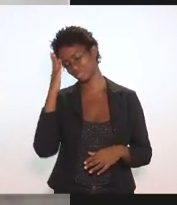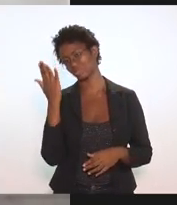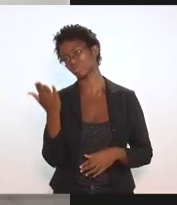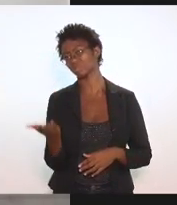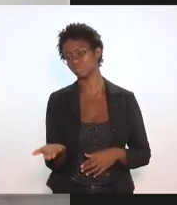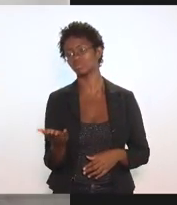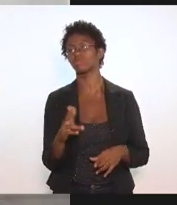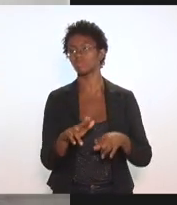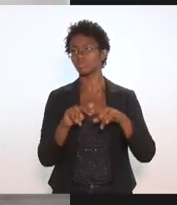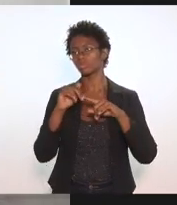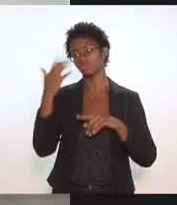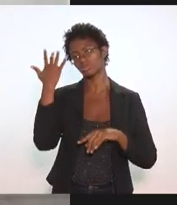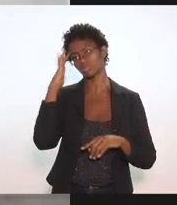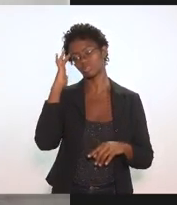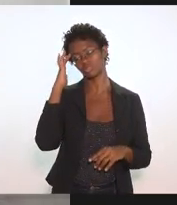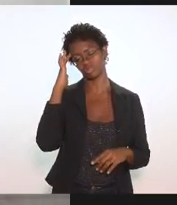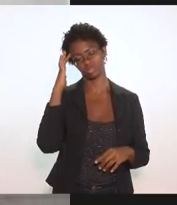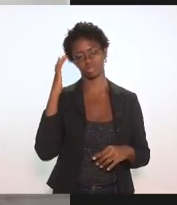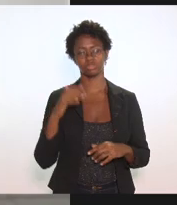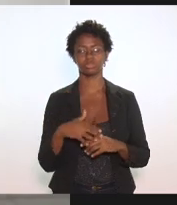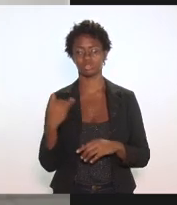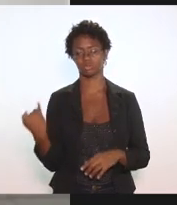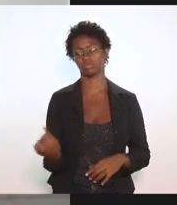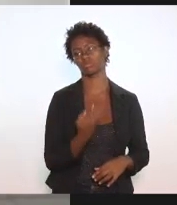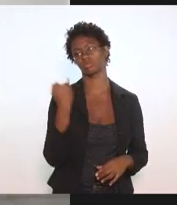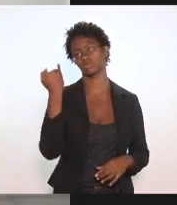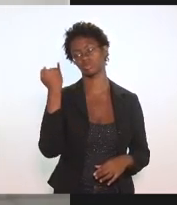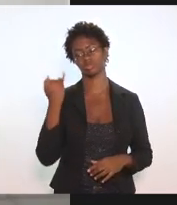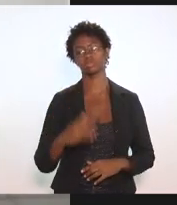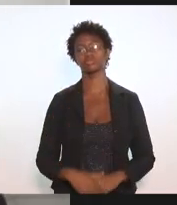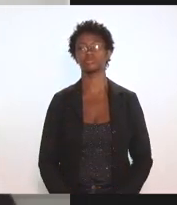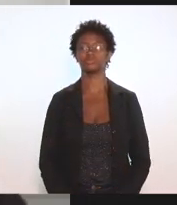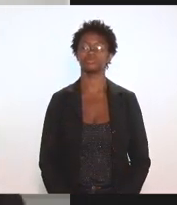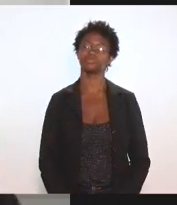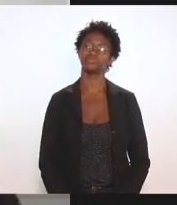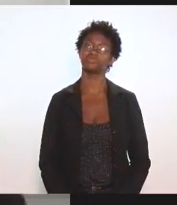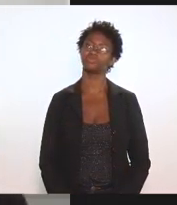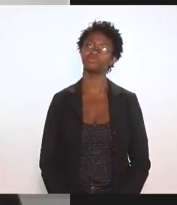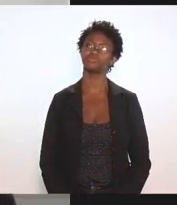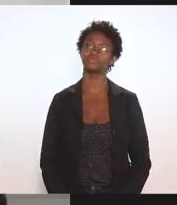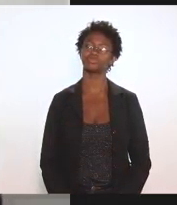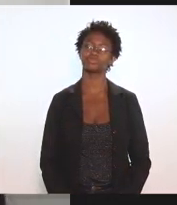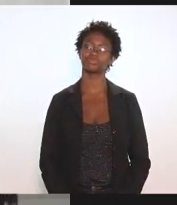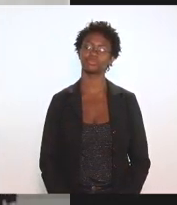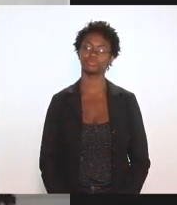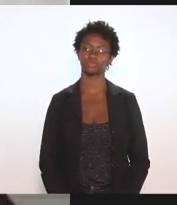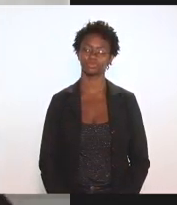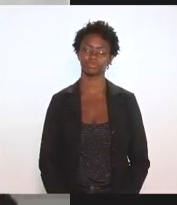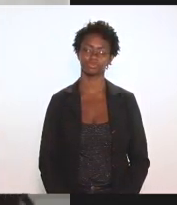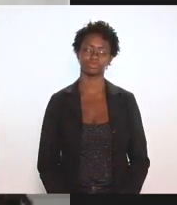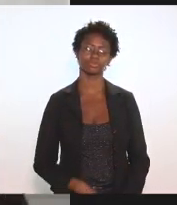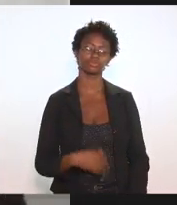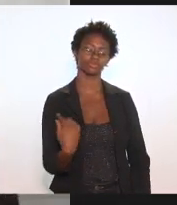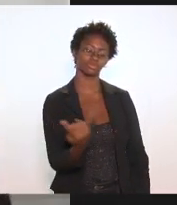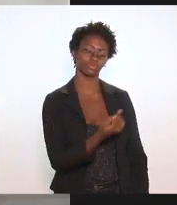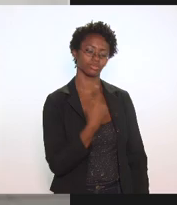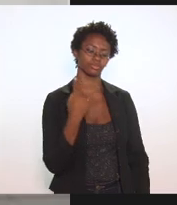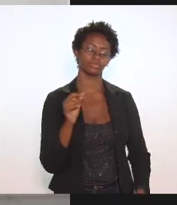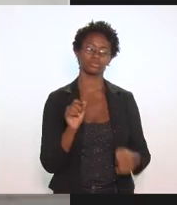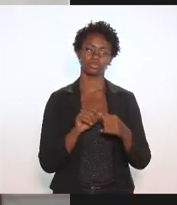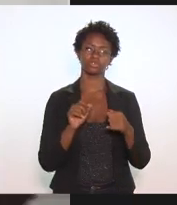presidente, que eu acho que é central e importante. Quando na Comissão de Direitos Humanos a gente fez, inclusive, uma